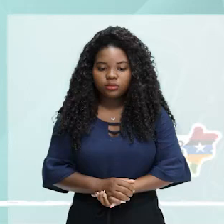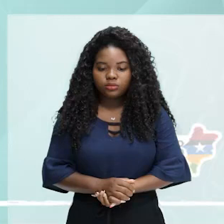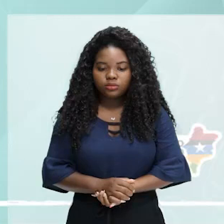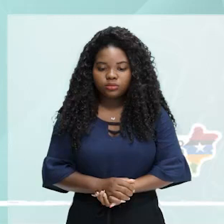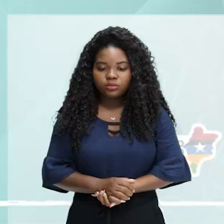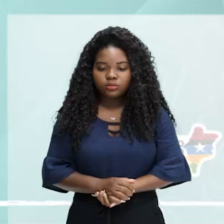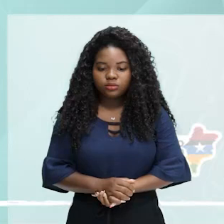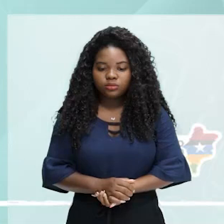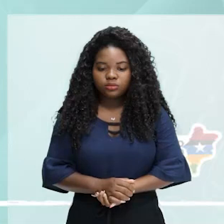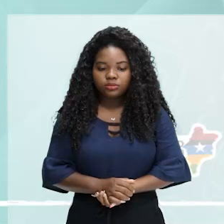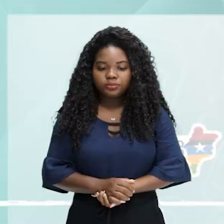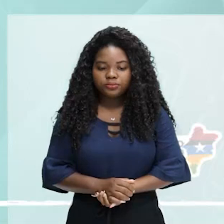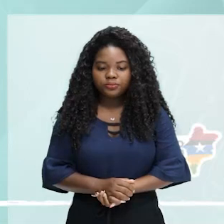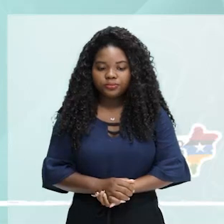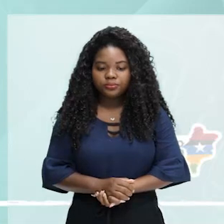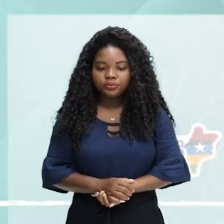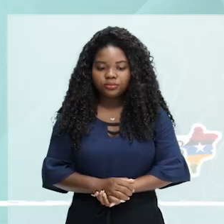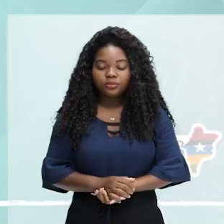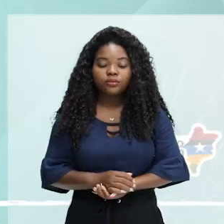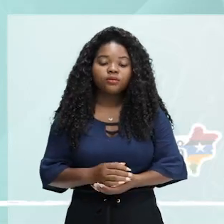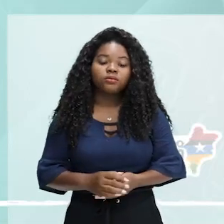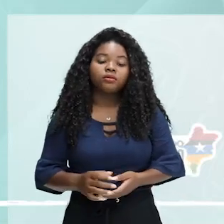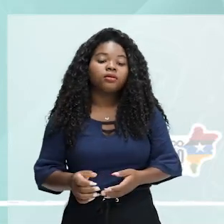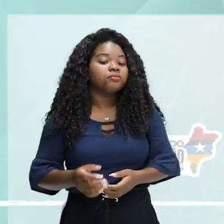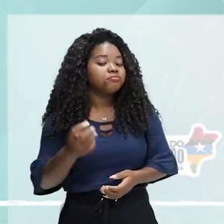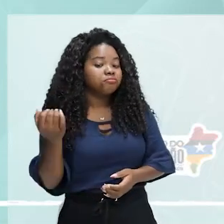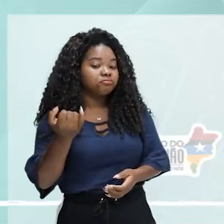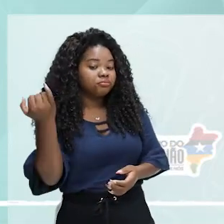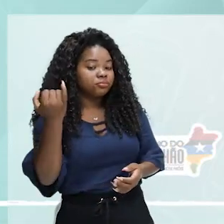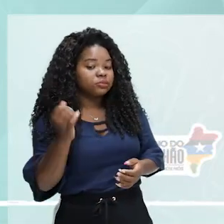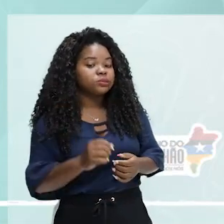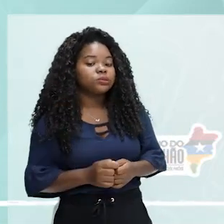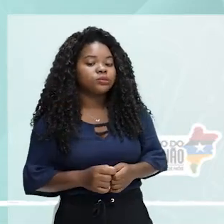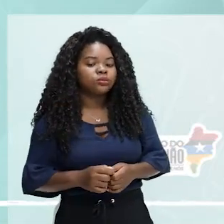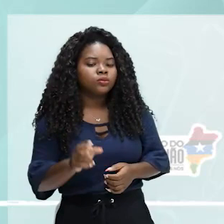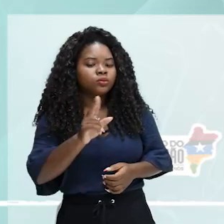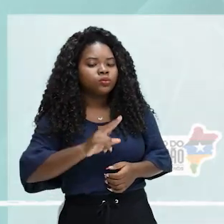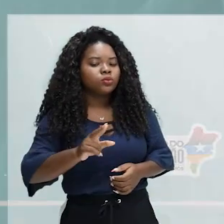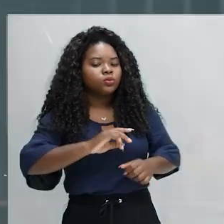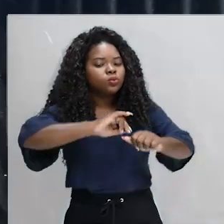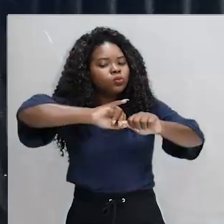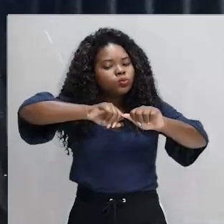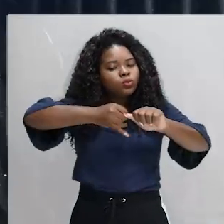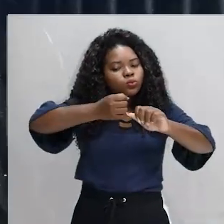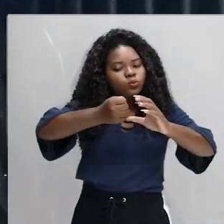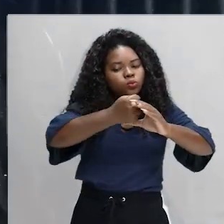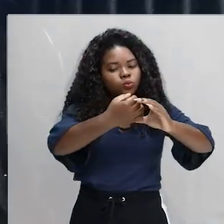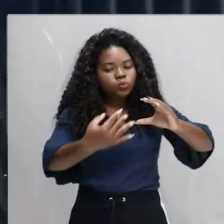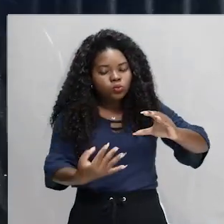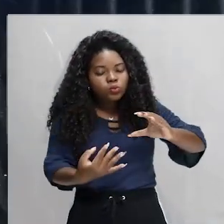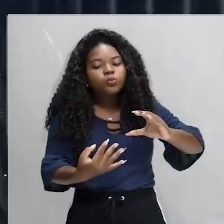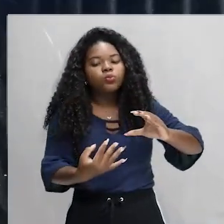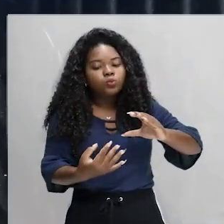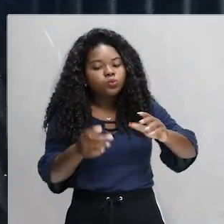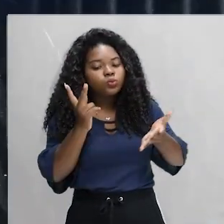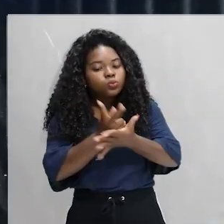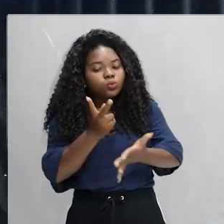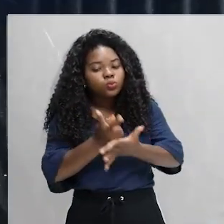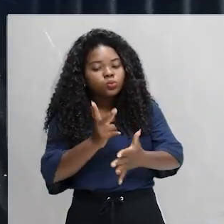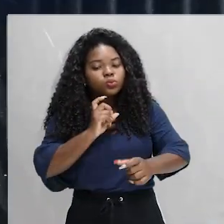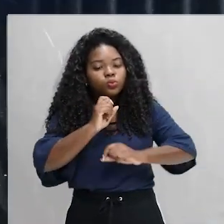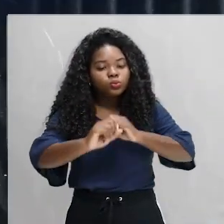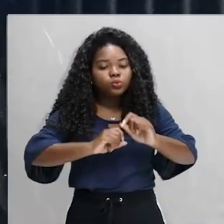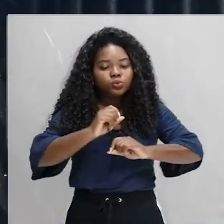escreveu. Gente, uma coisa interessante. Quando você usa os adjetivos para caracterizar, você sempre